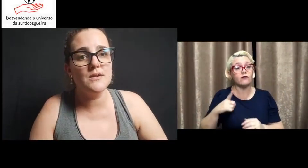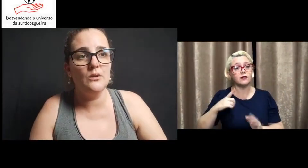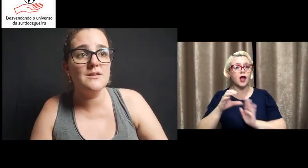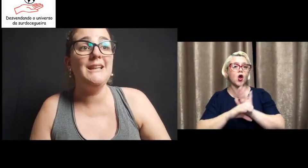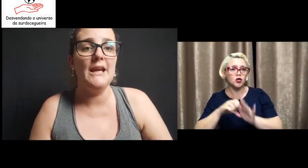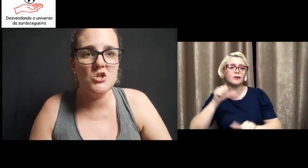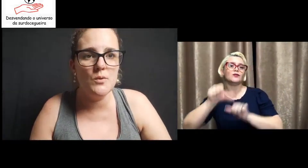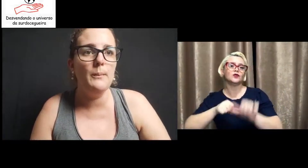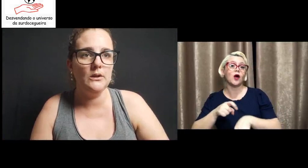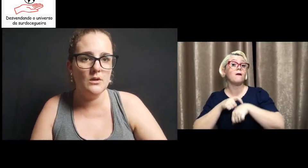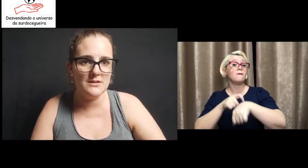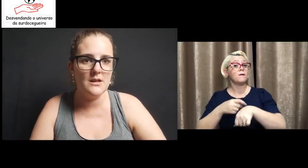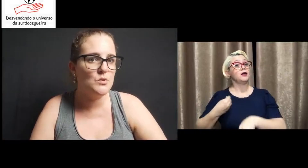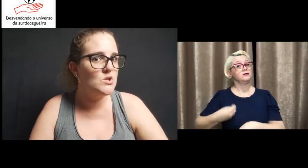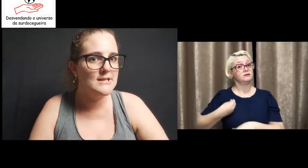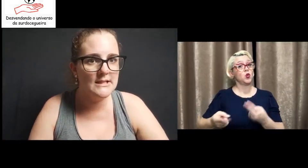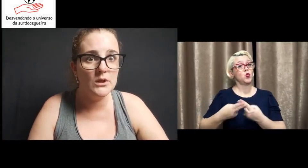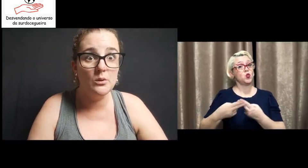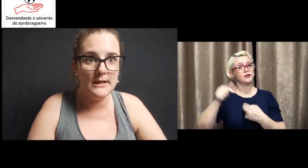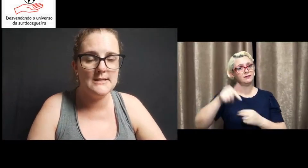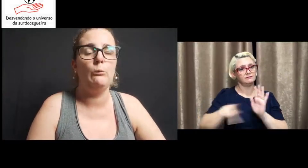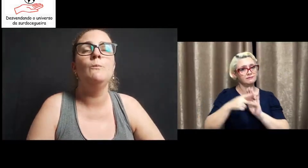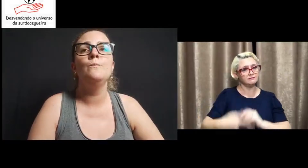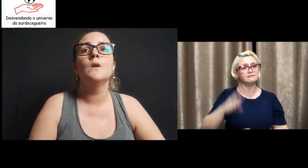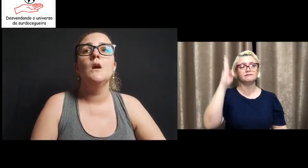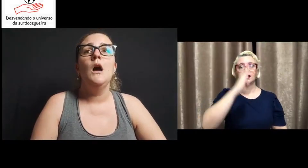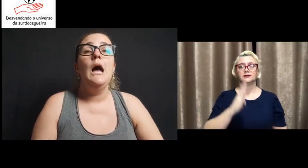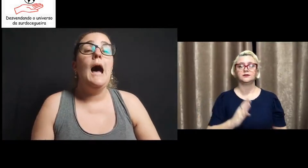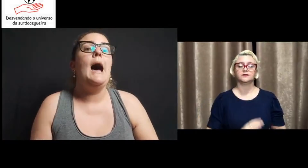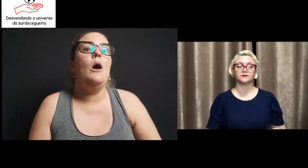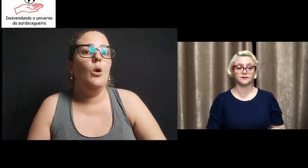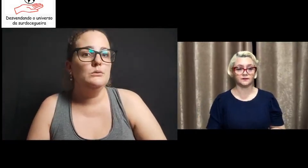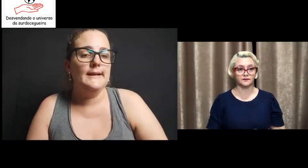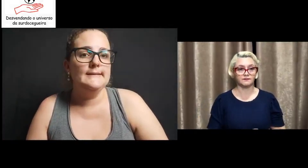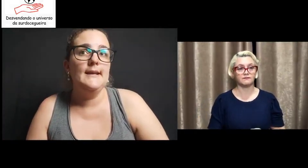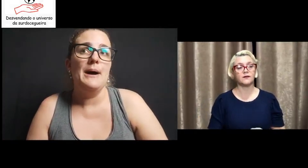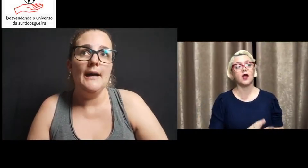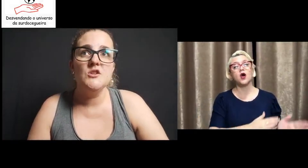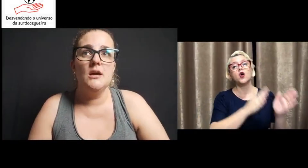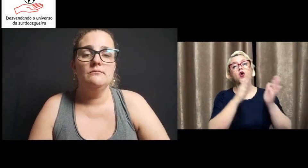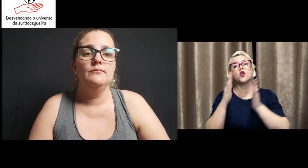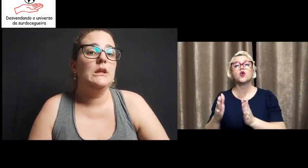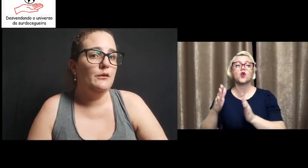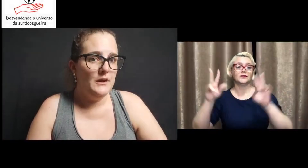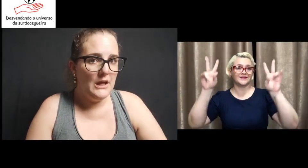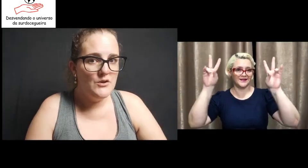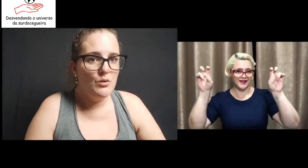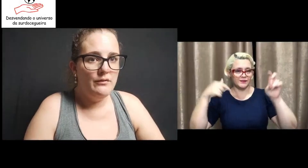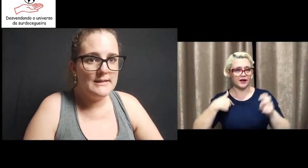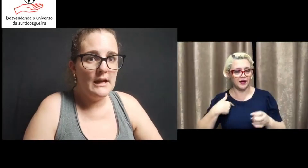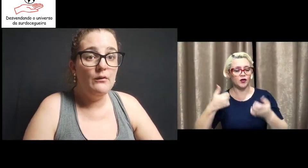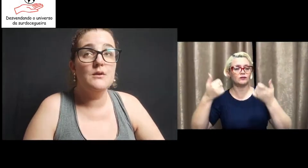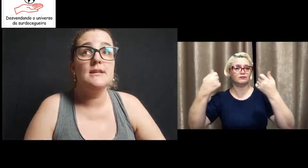esses conceitos que neste momento nós estamos utilizando aqui no Brasil. A outra temática que eu